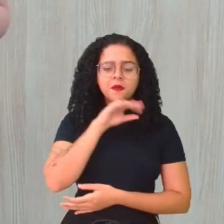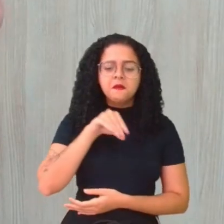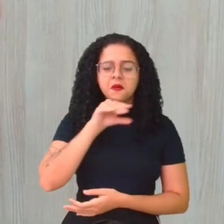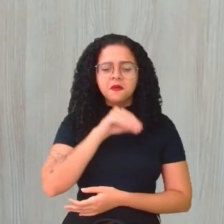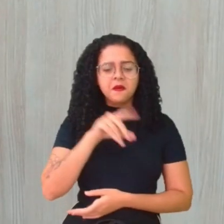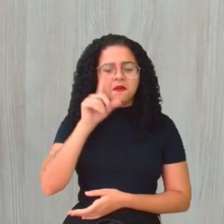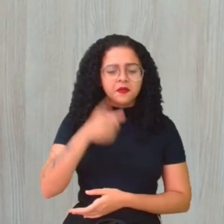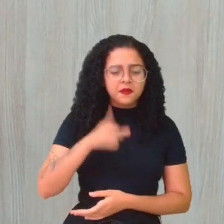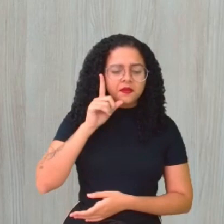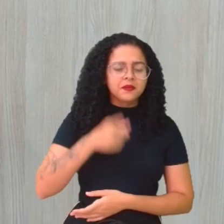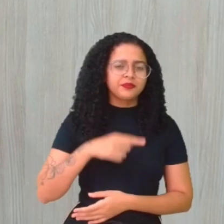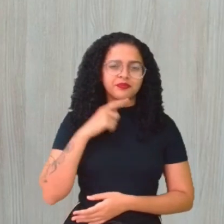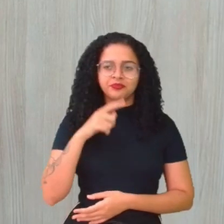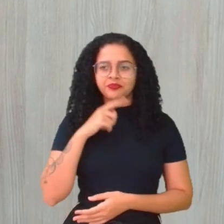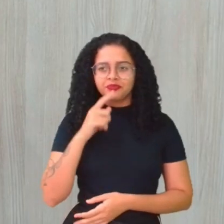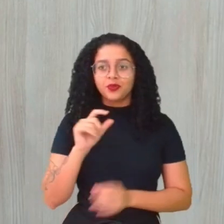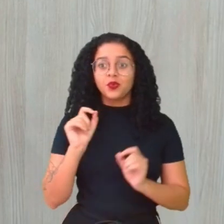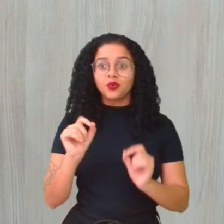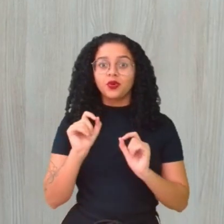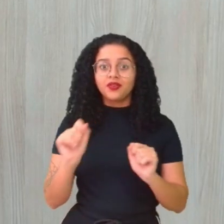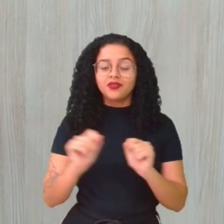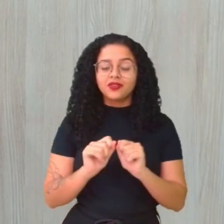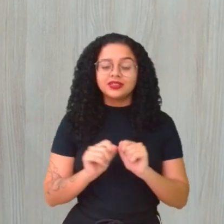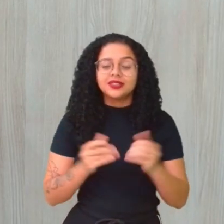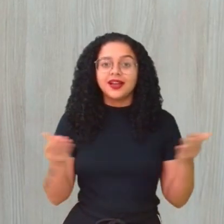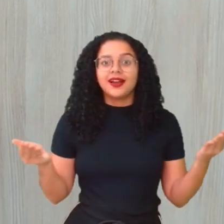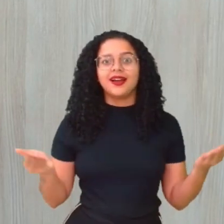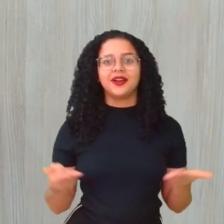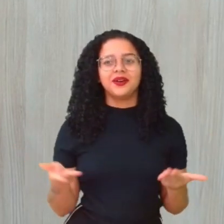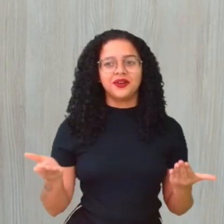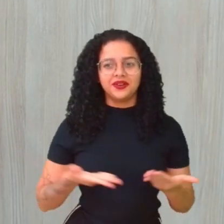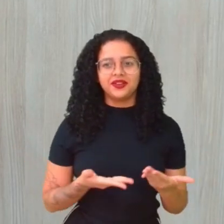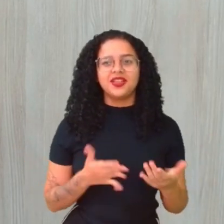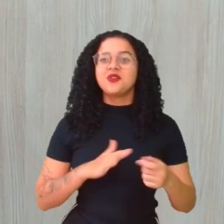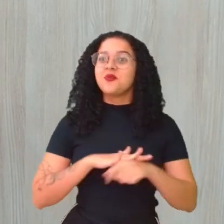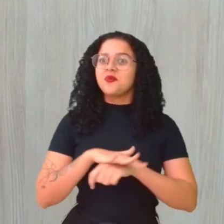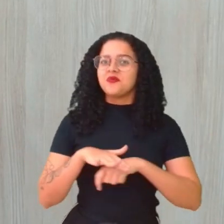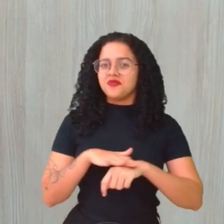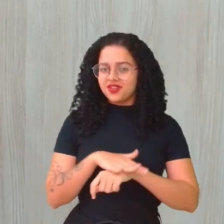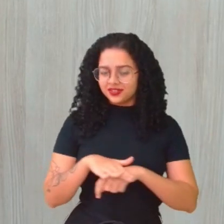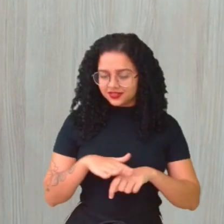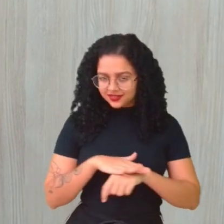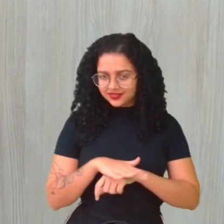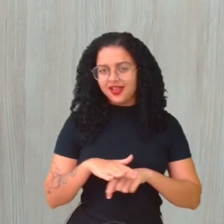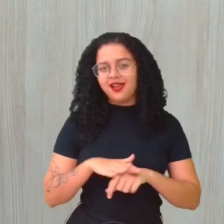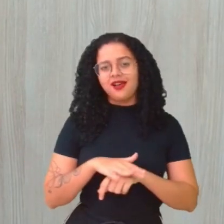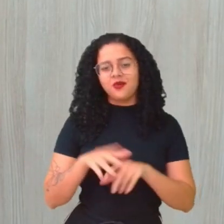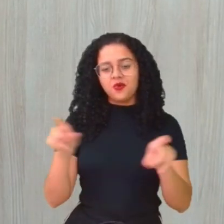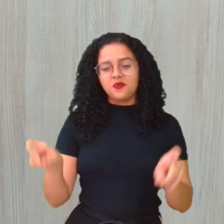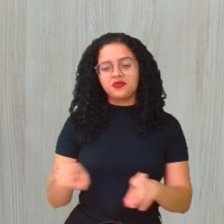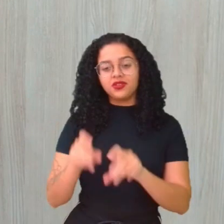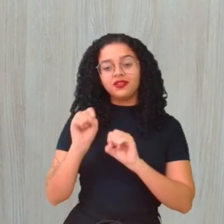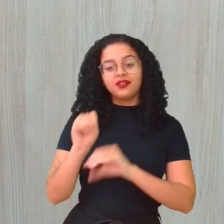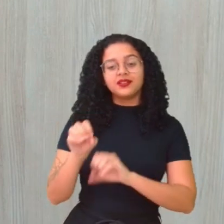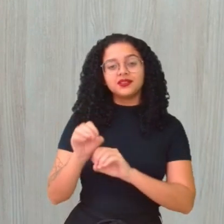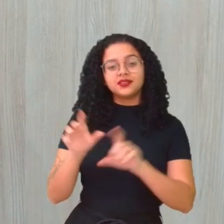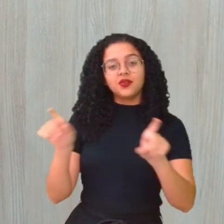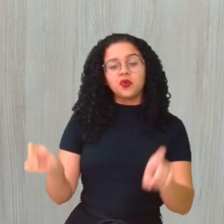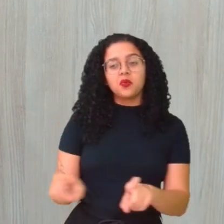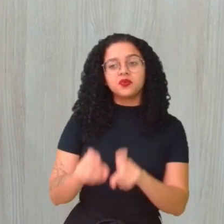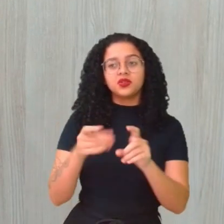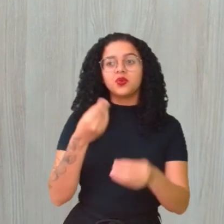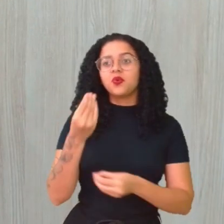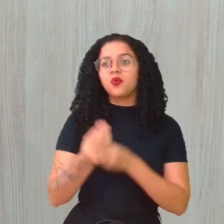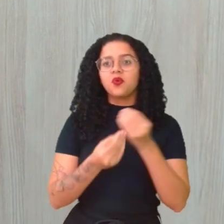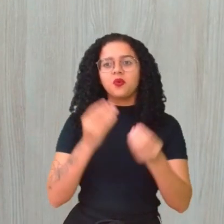fazer, né? Então, o que a gente vai fazer a partir de agora é conversar com o computador, ensinar o computador